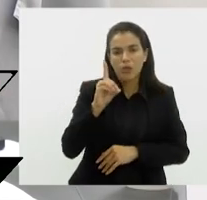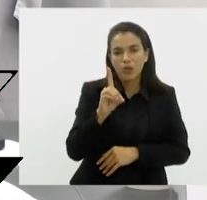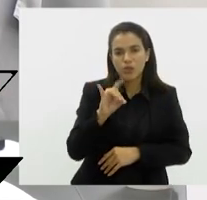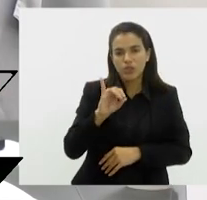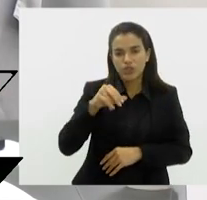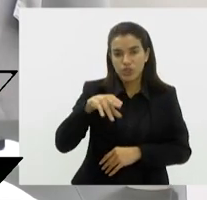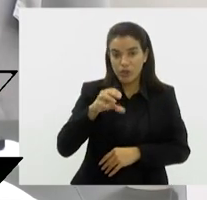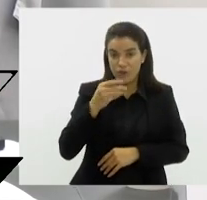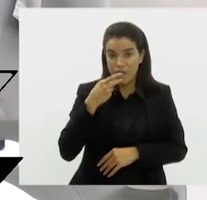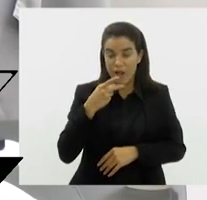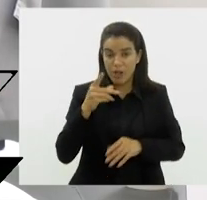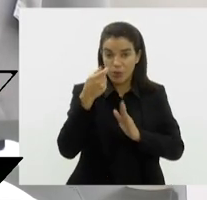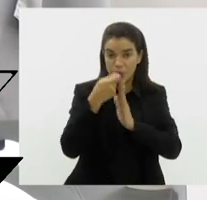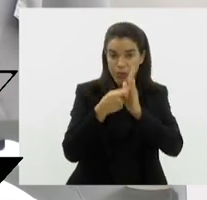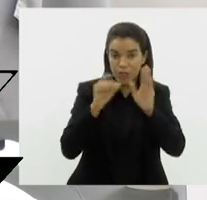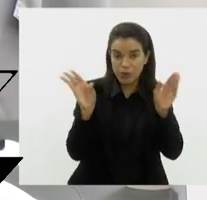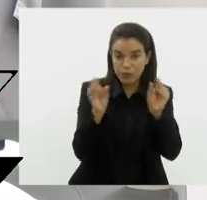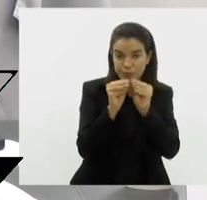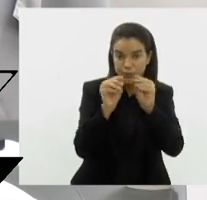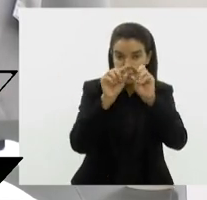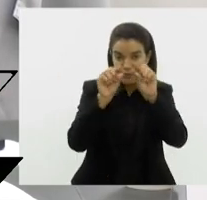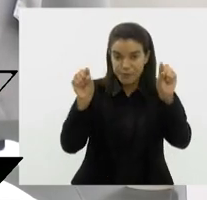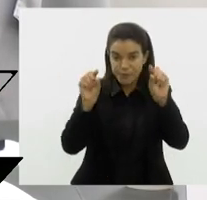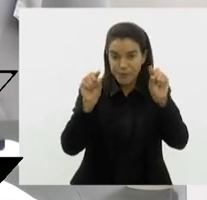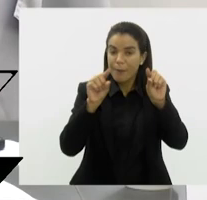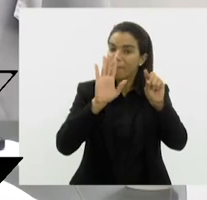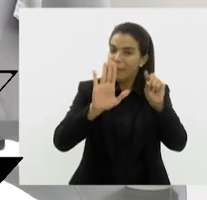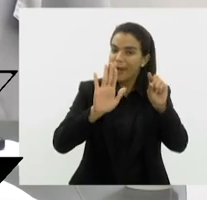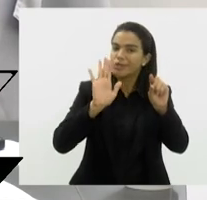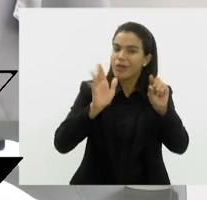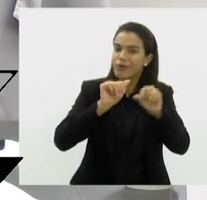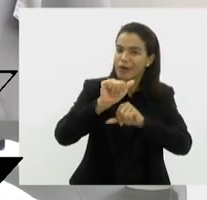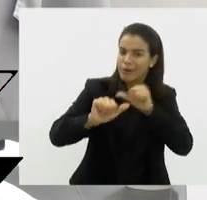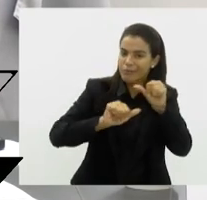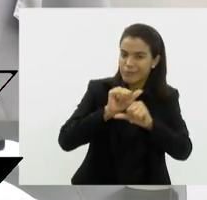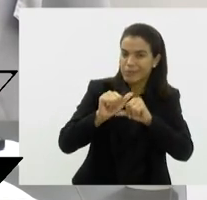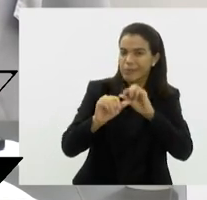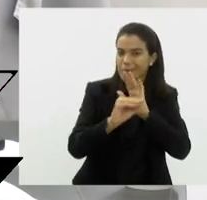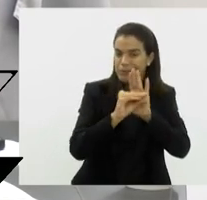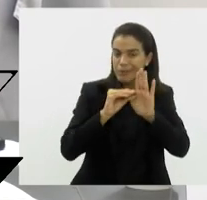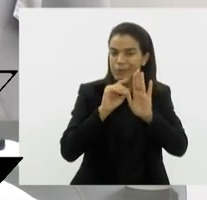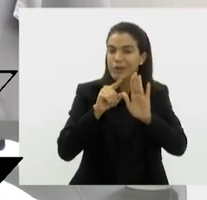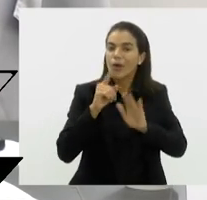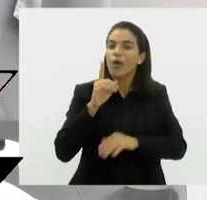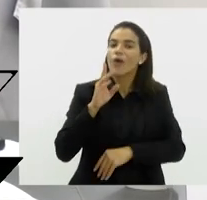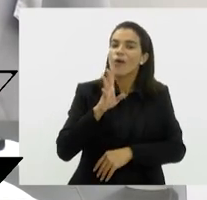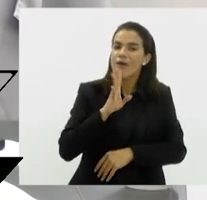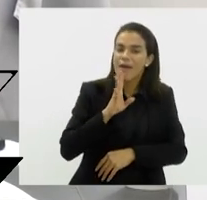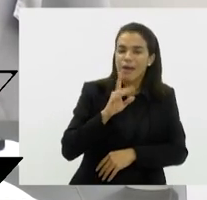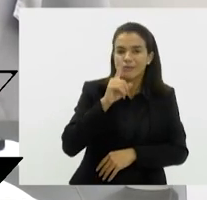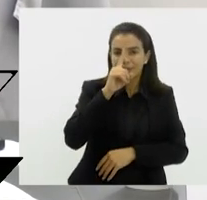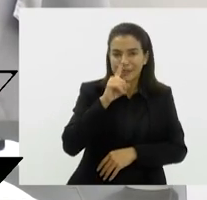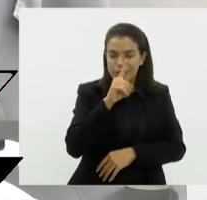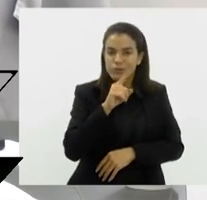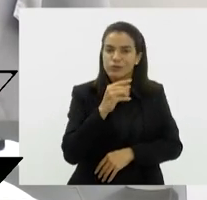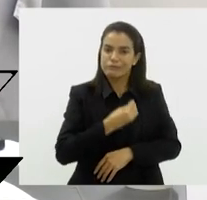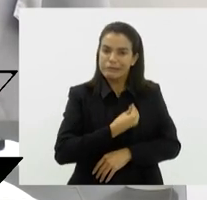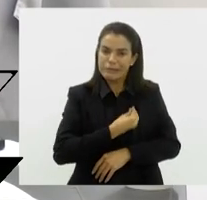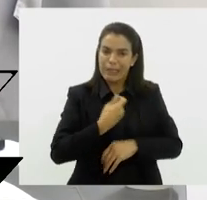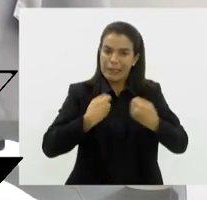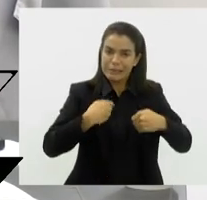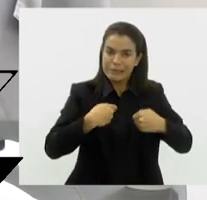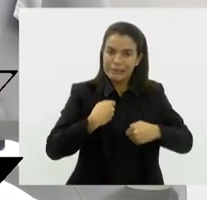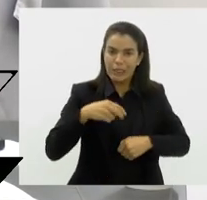sua ementa, que foi alterada pela emenda modificativa, é que reconhece o risco da atividade e efetiva necessidade de